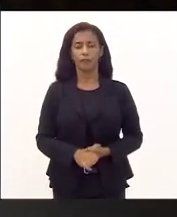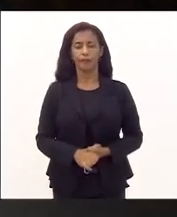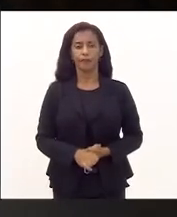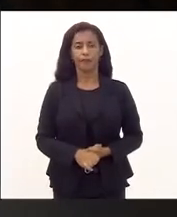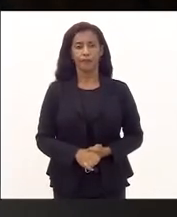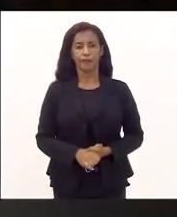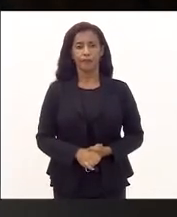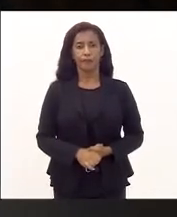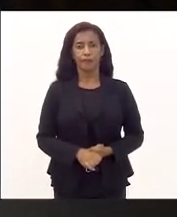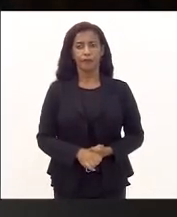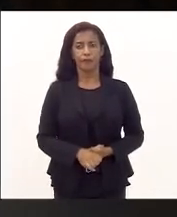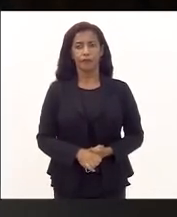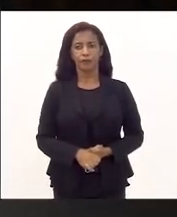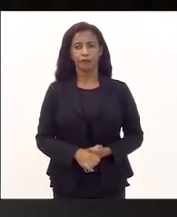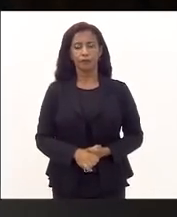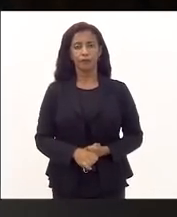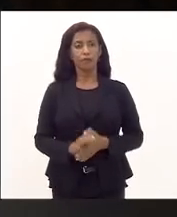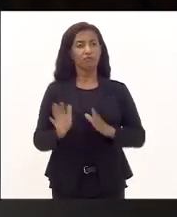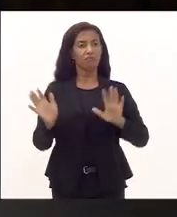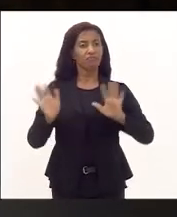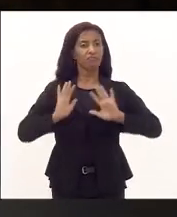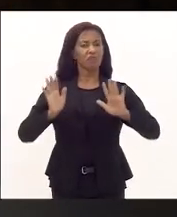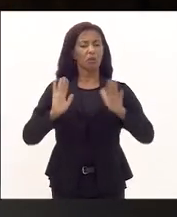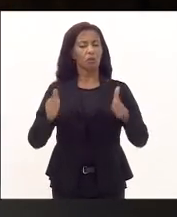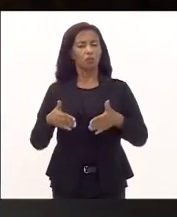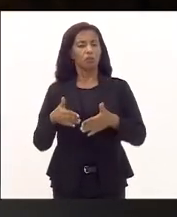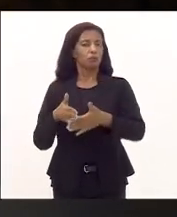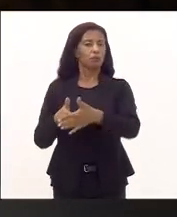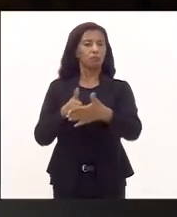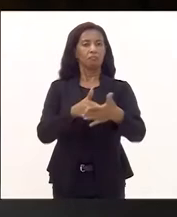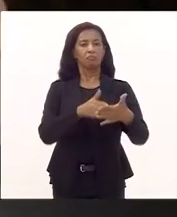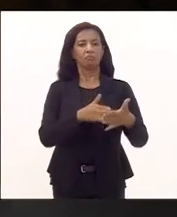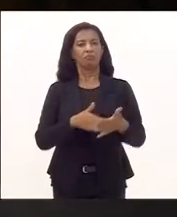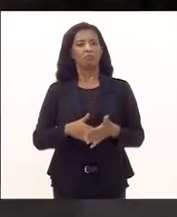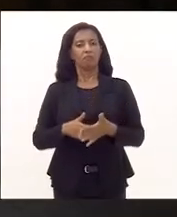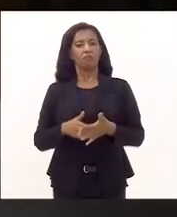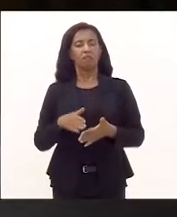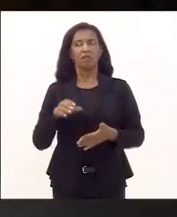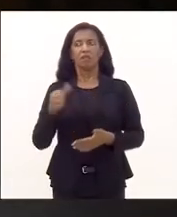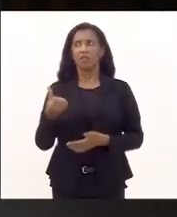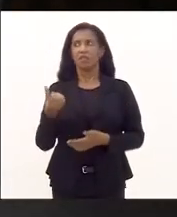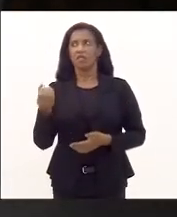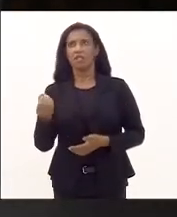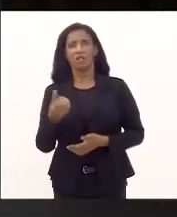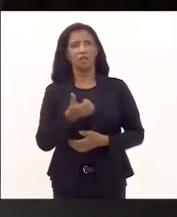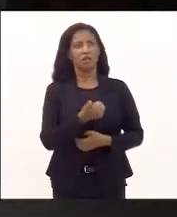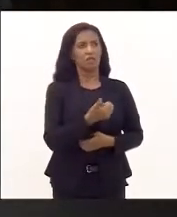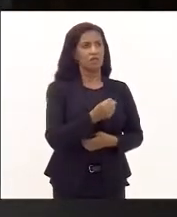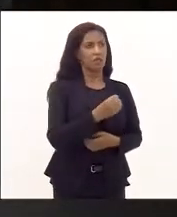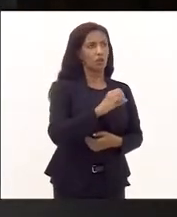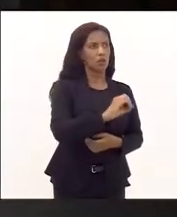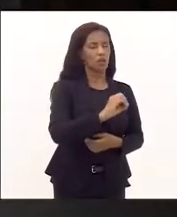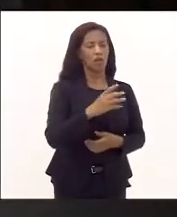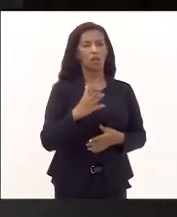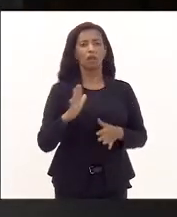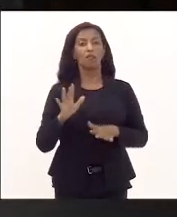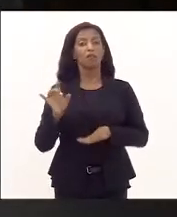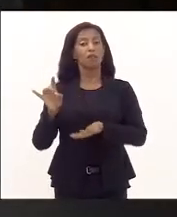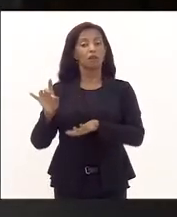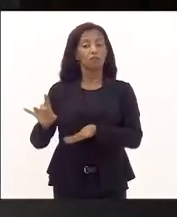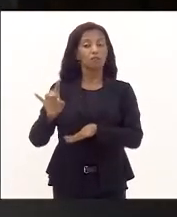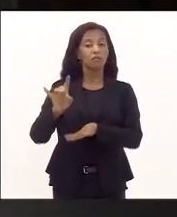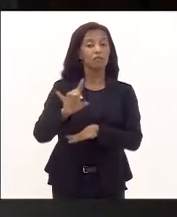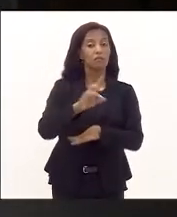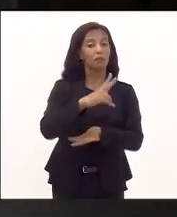corporação. Então, eu não vou me limitar à questão de se é 60, se é 180, será caso